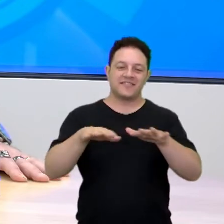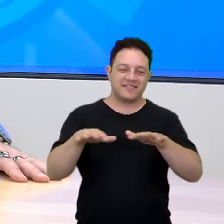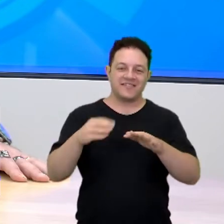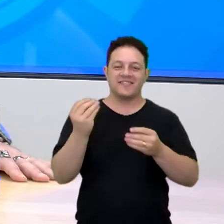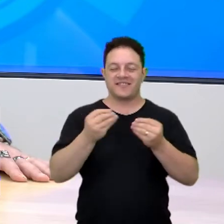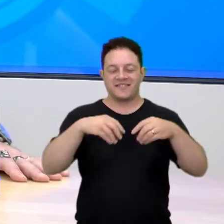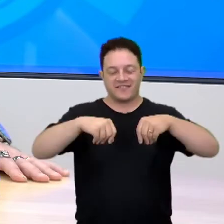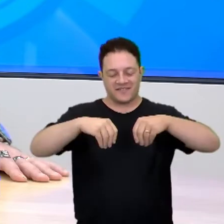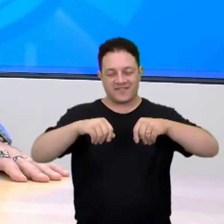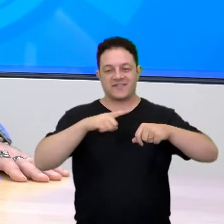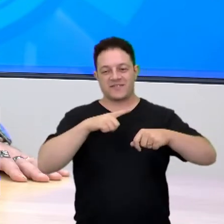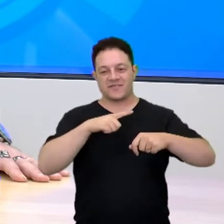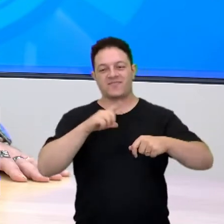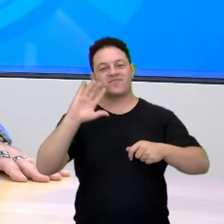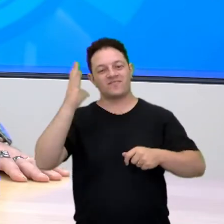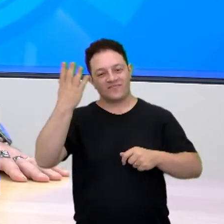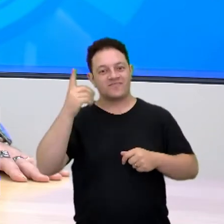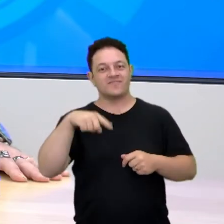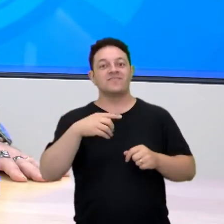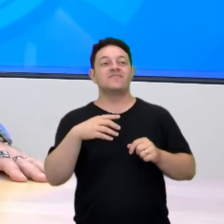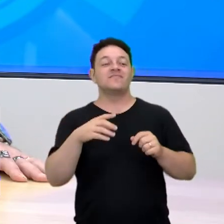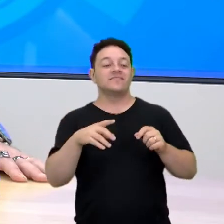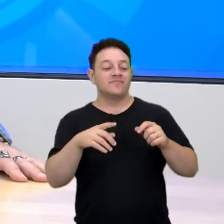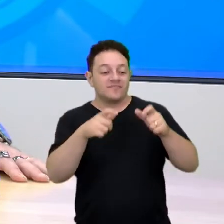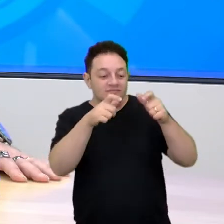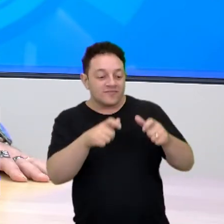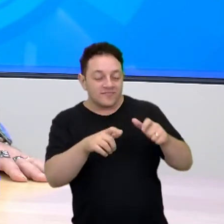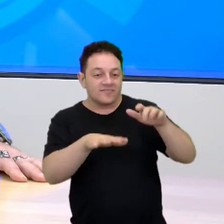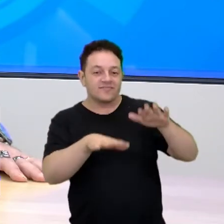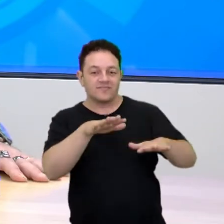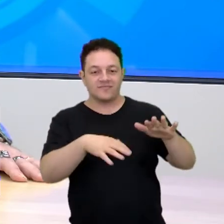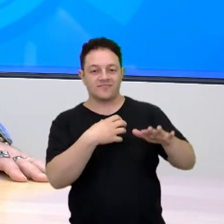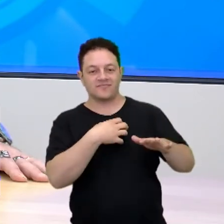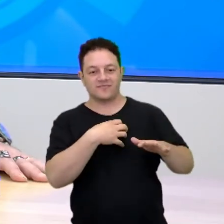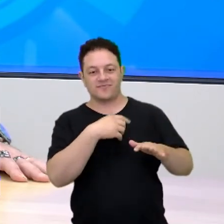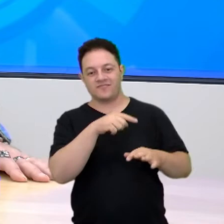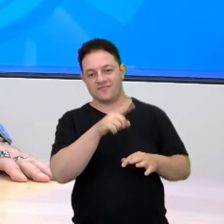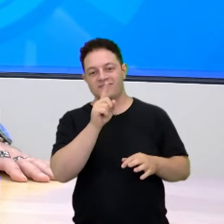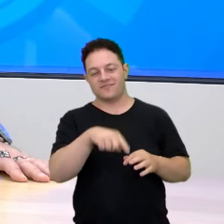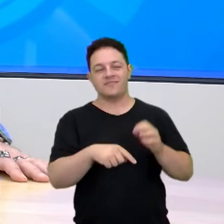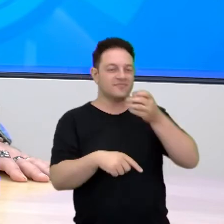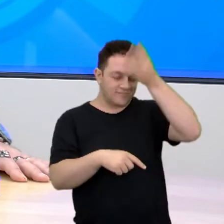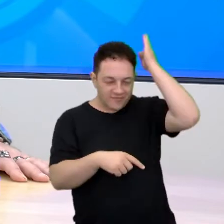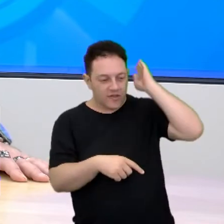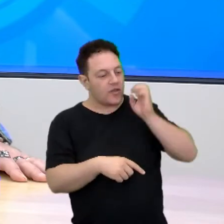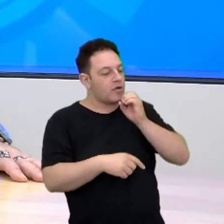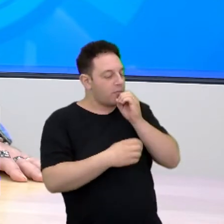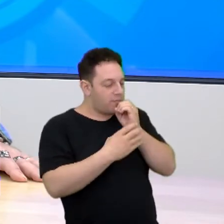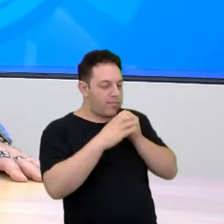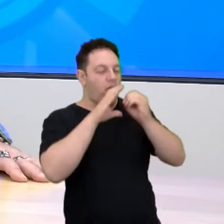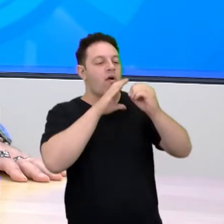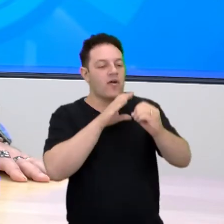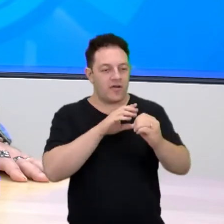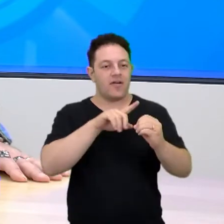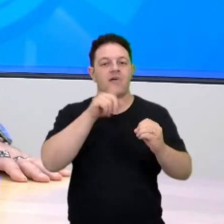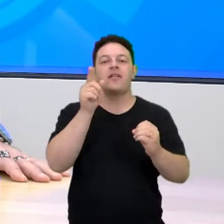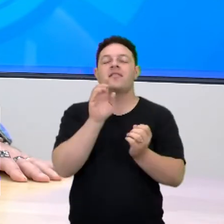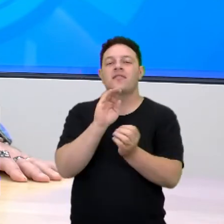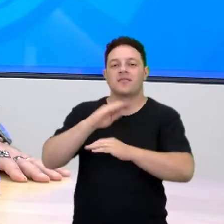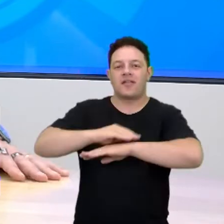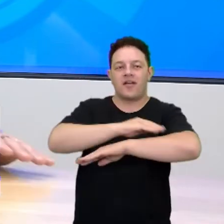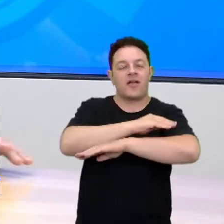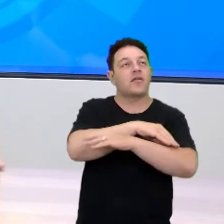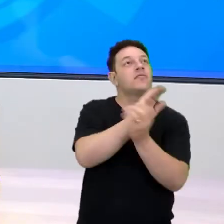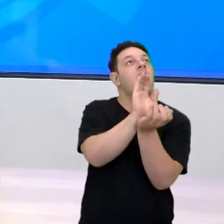terra, né, de acordo com a posição na qual, né, o dragão soltou a bola aí na boca do sapo.